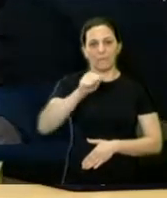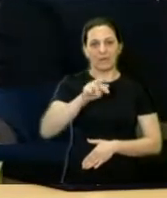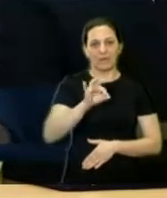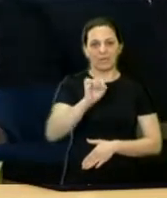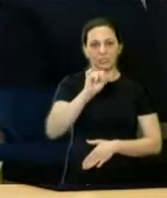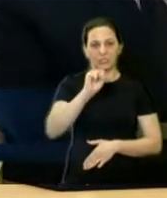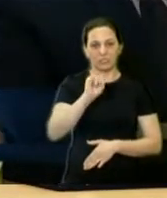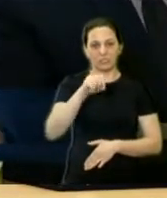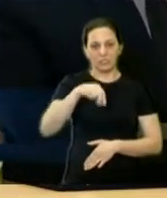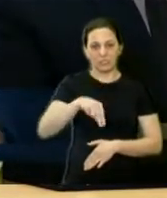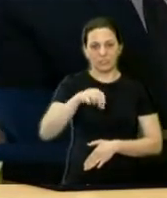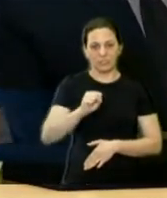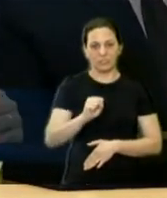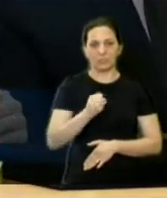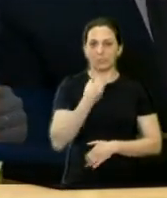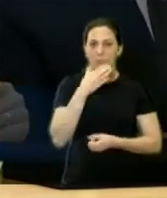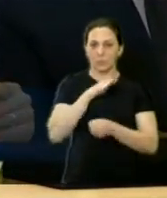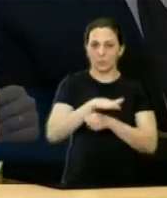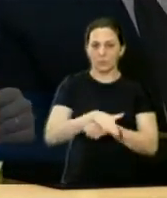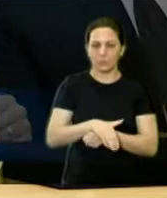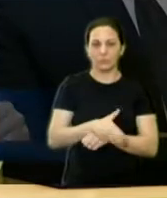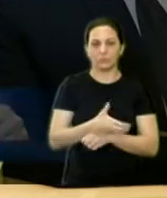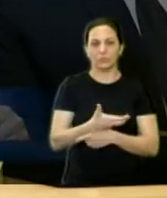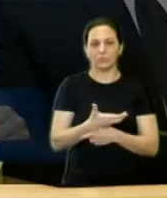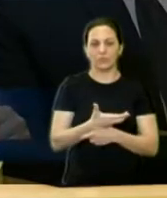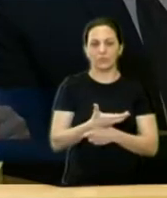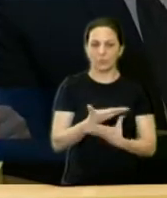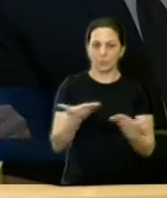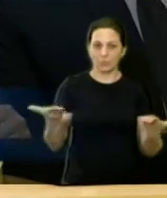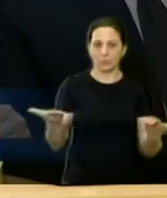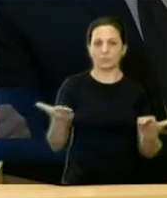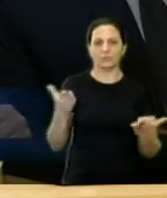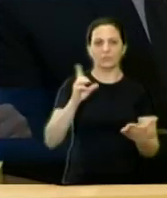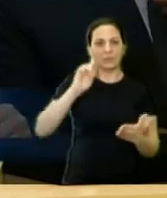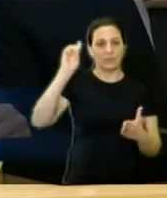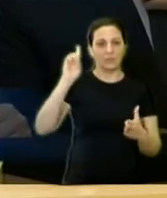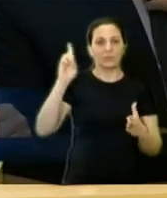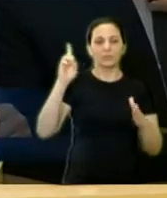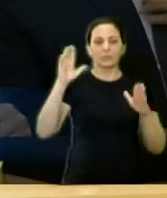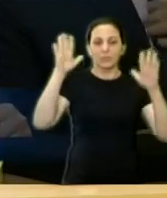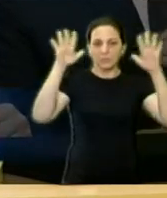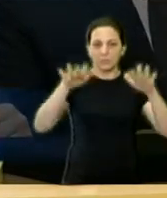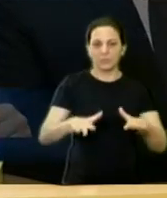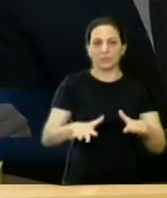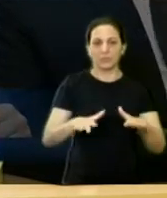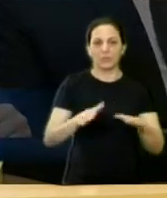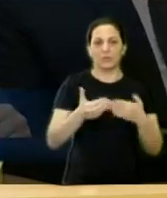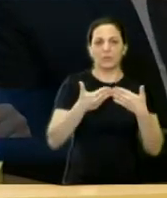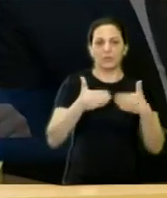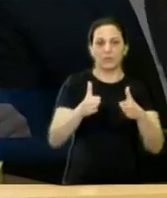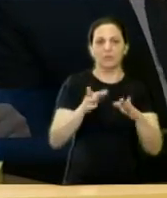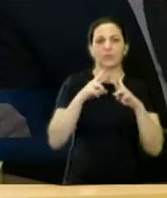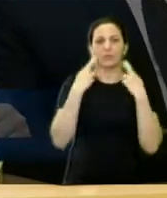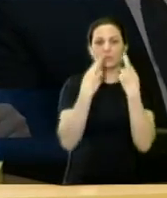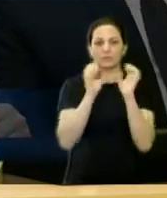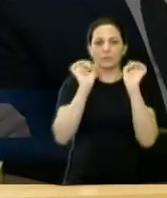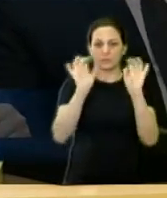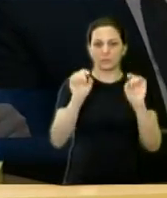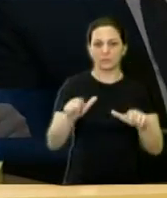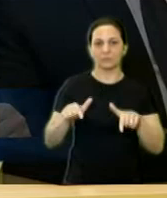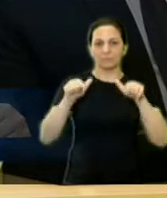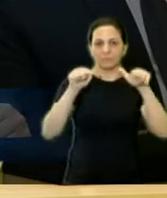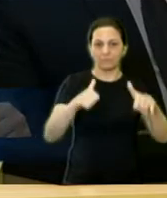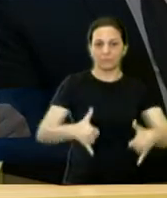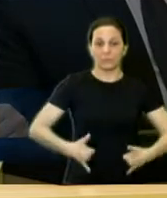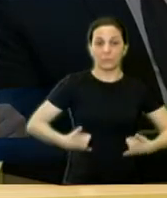noite a todos. Sob a proteção de Deus, declaro aberta esta sessão solene da Câmara Municipal de Araraquara para a outorga do Diploma de